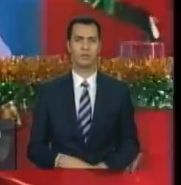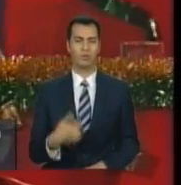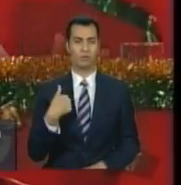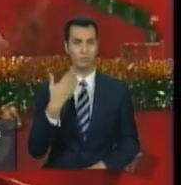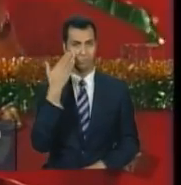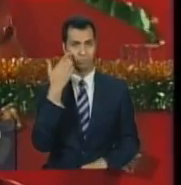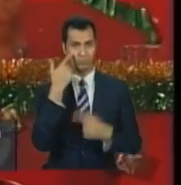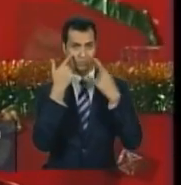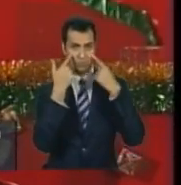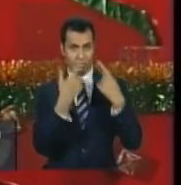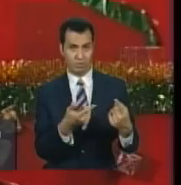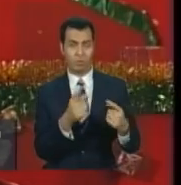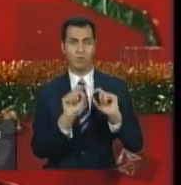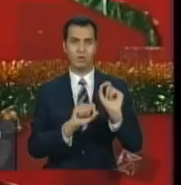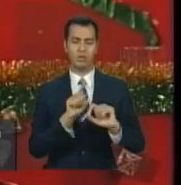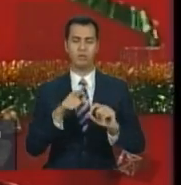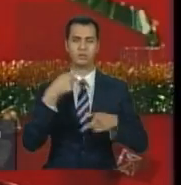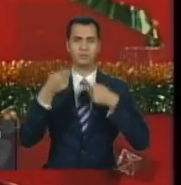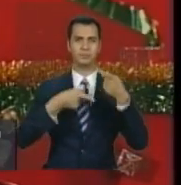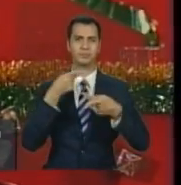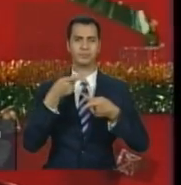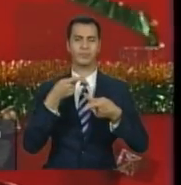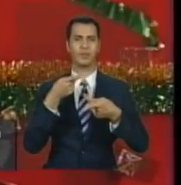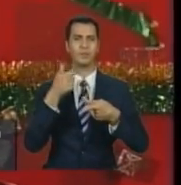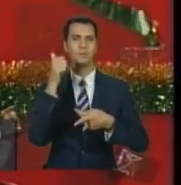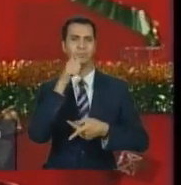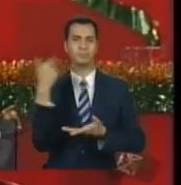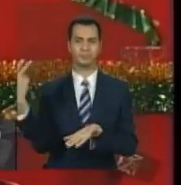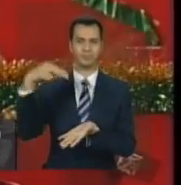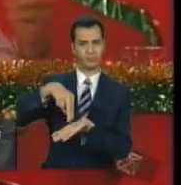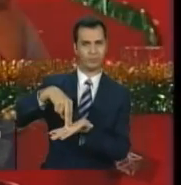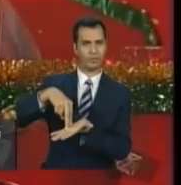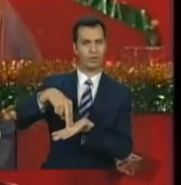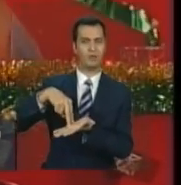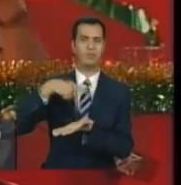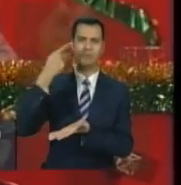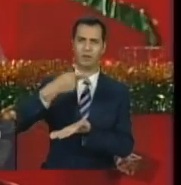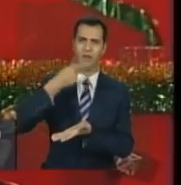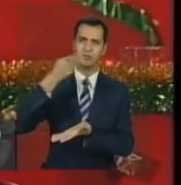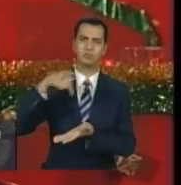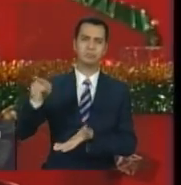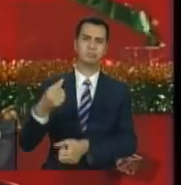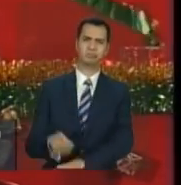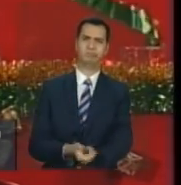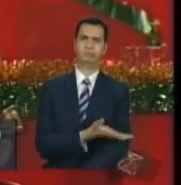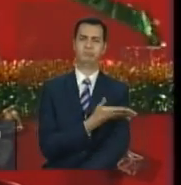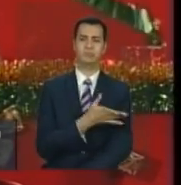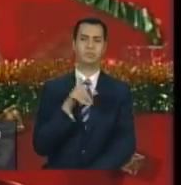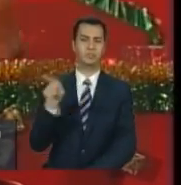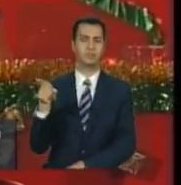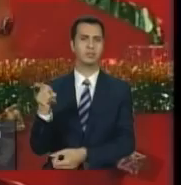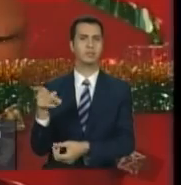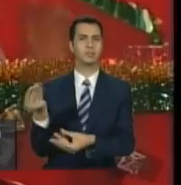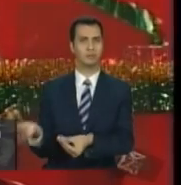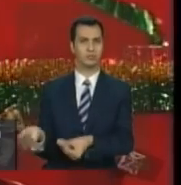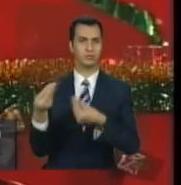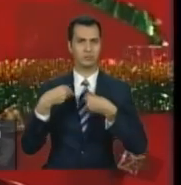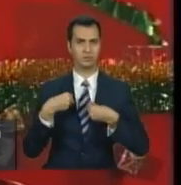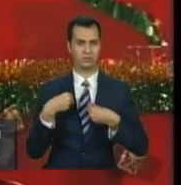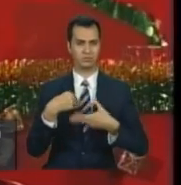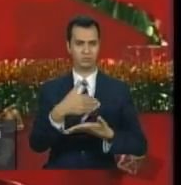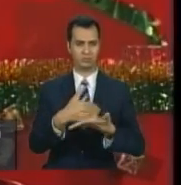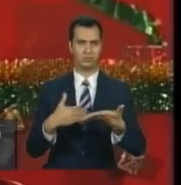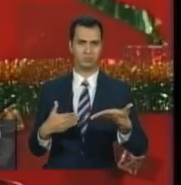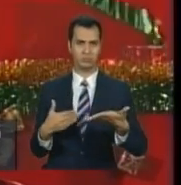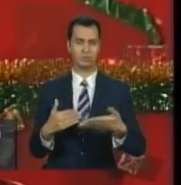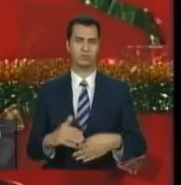na fala emocionada de uma das catadoras que me entregou a sua fala